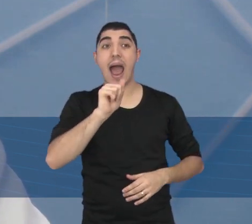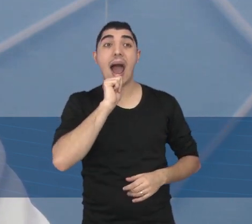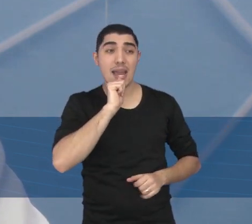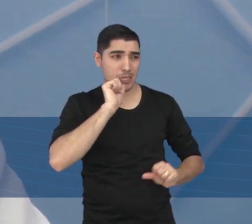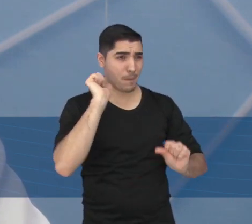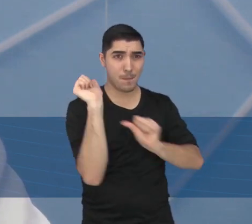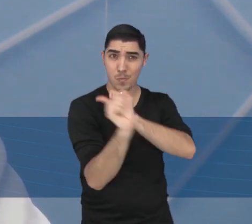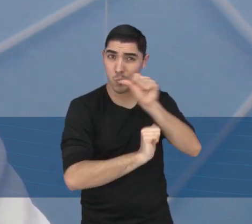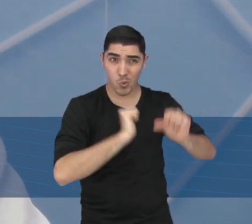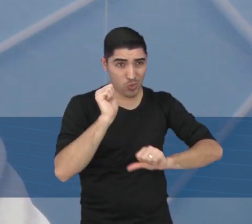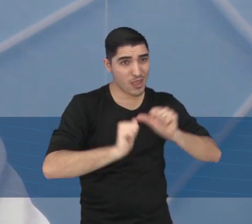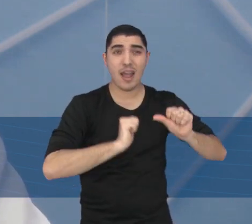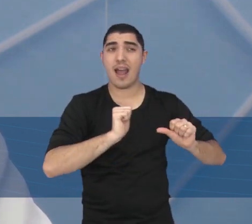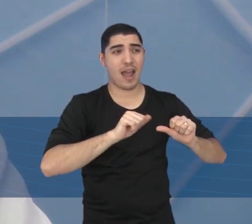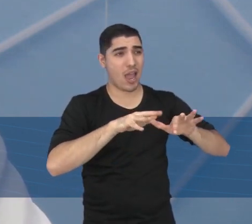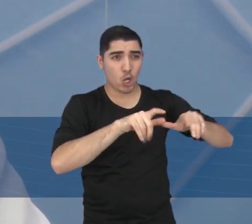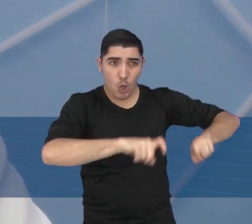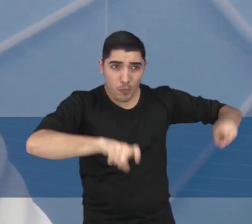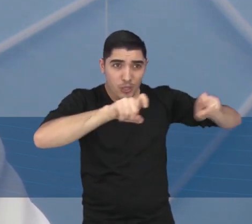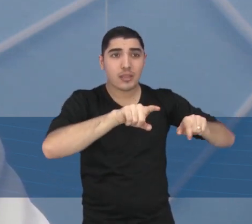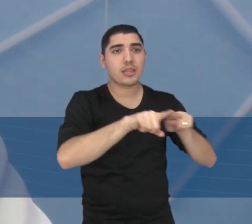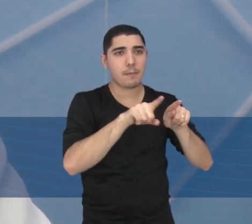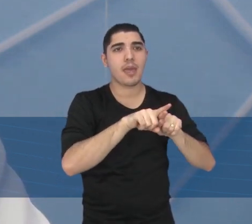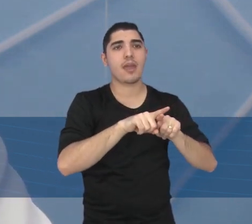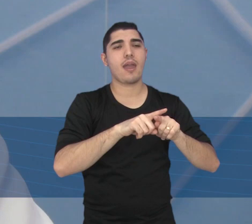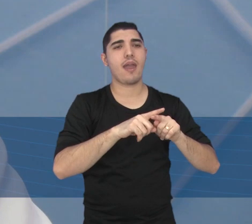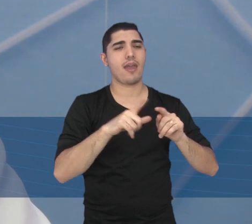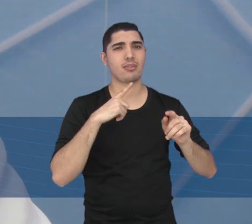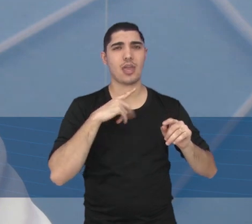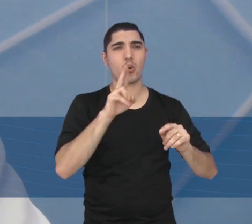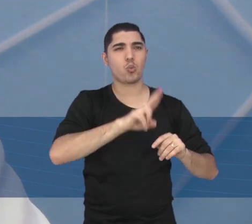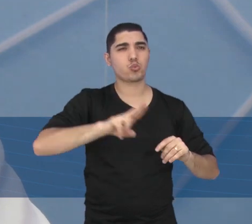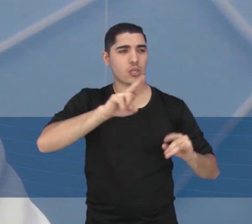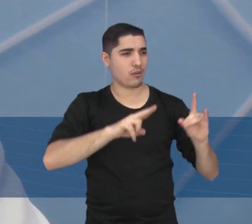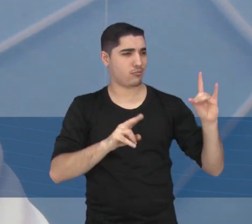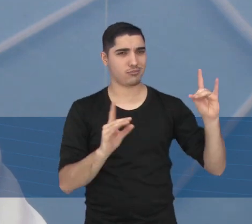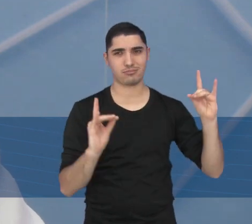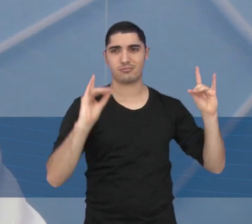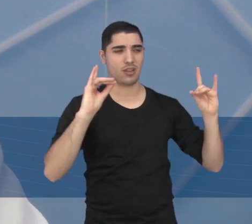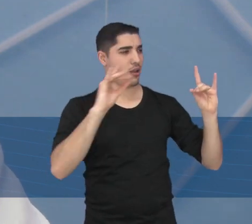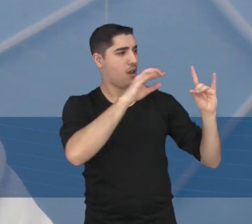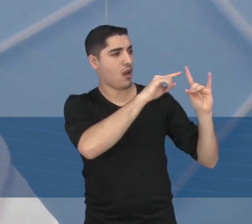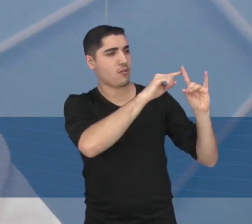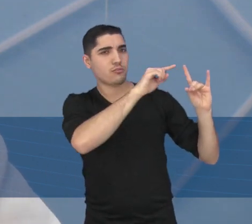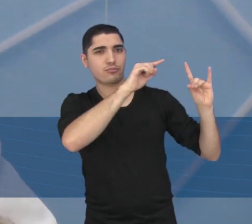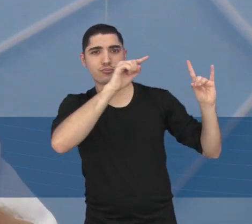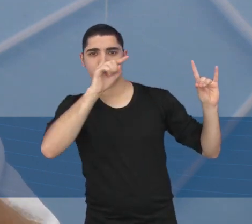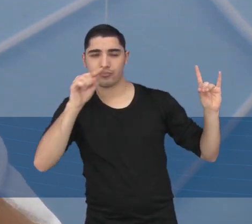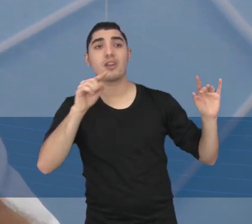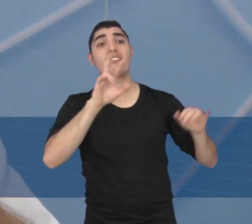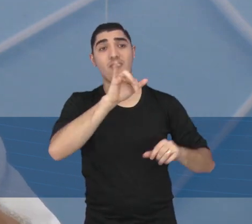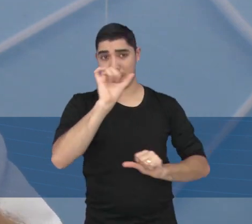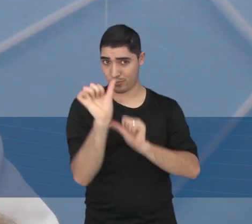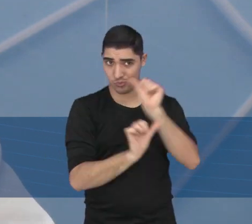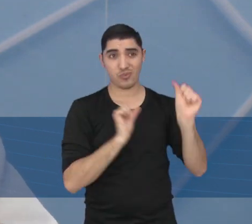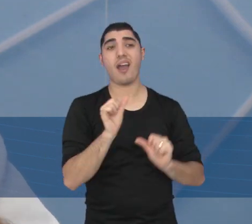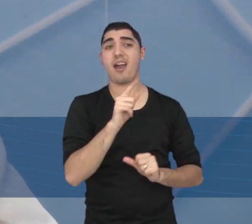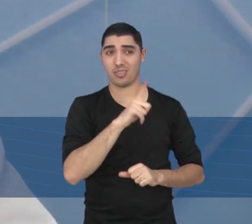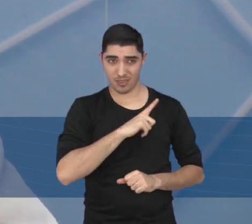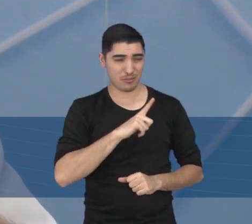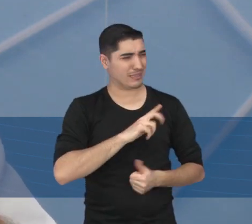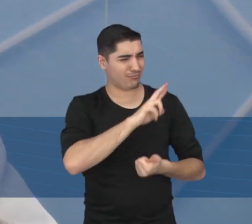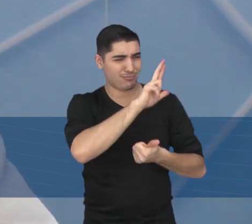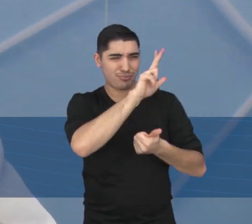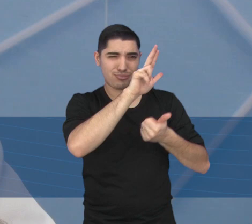tendo já uma troca de sinal digital também em áreas mais remotas, que tem aquelas antenas ainda antigas. Então, é sempre uma troca